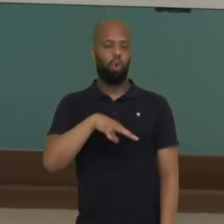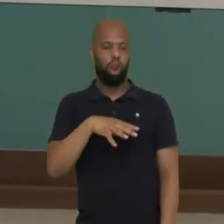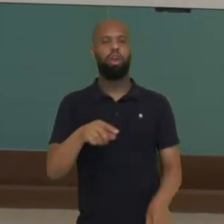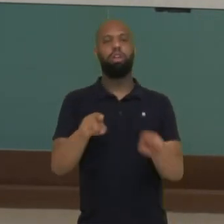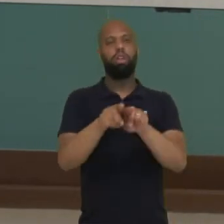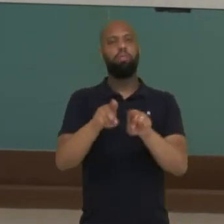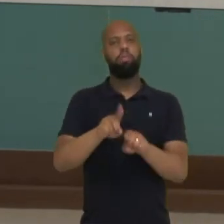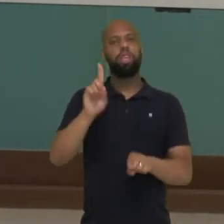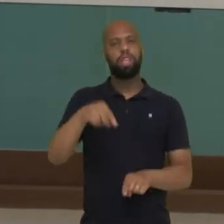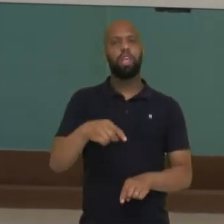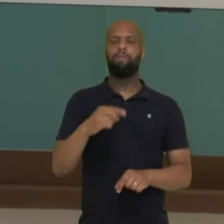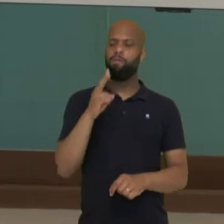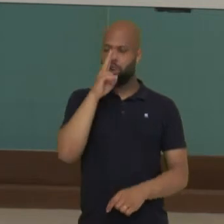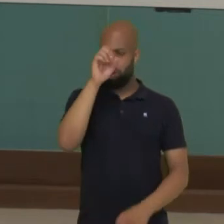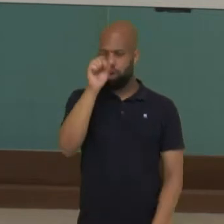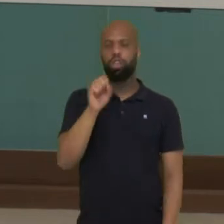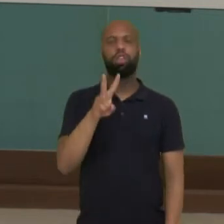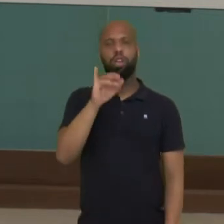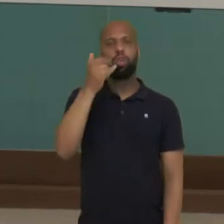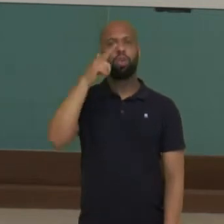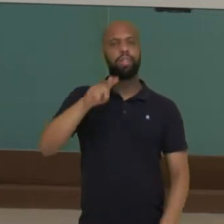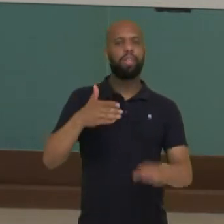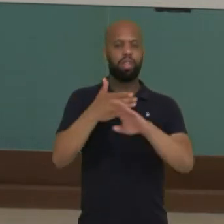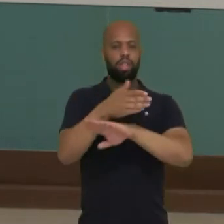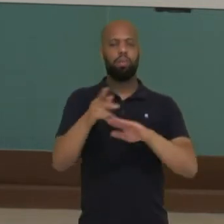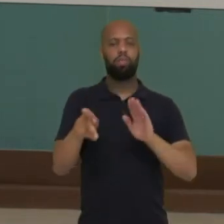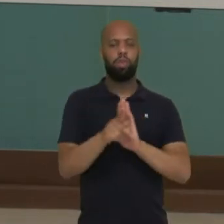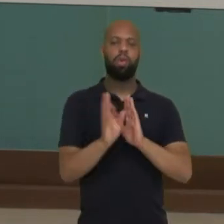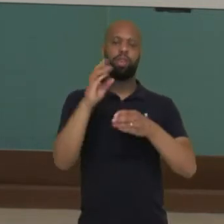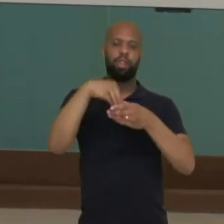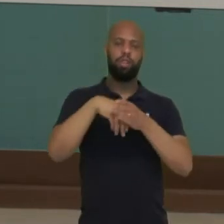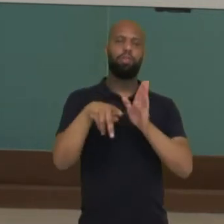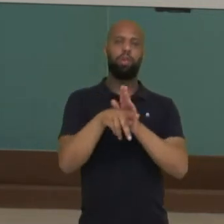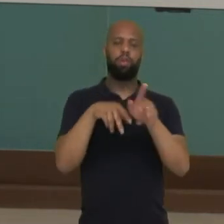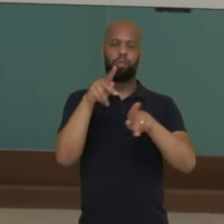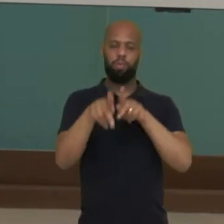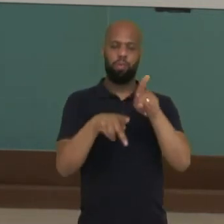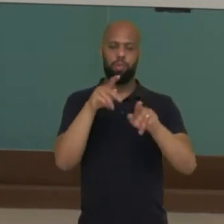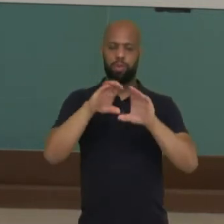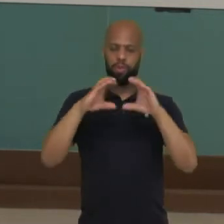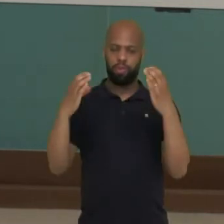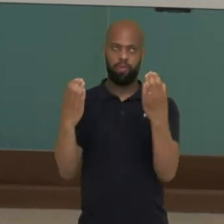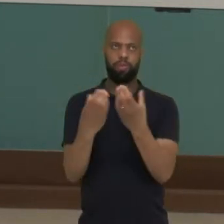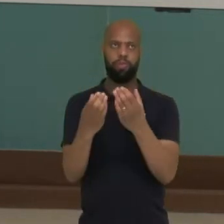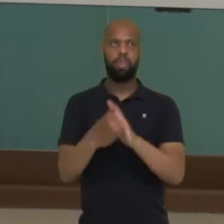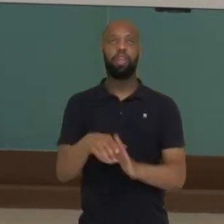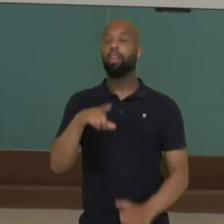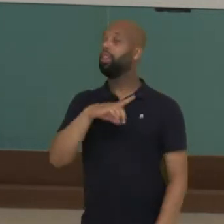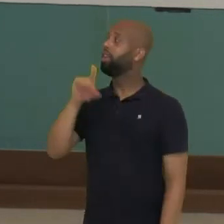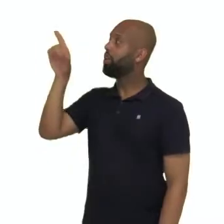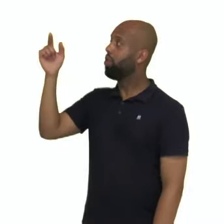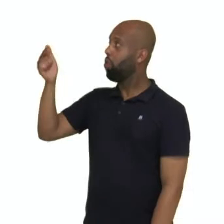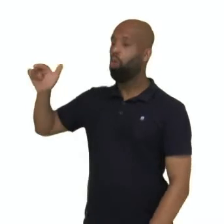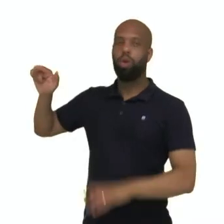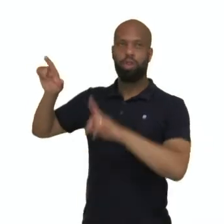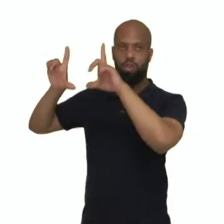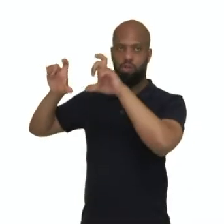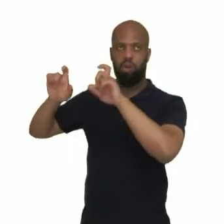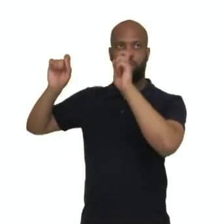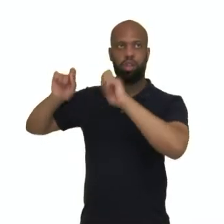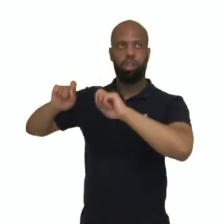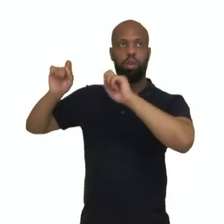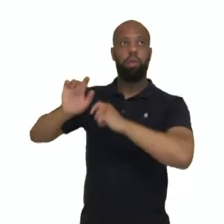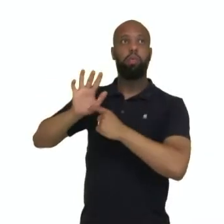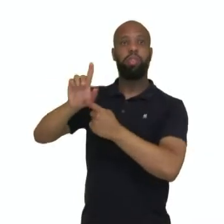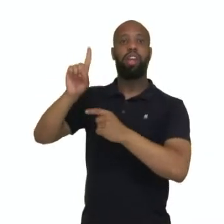corajosos, são valentes para ocupar um espaço na sua comunidade. Na foto ao lado, também podemos apontar